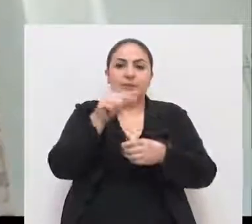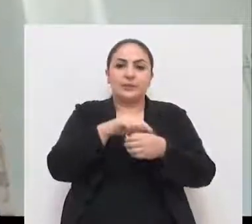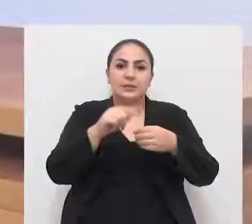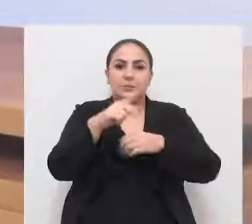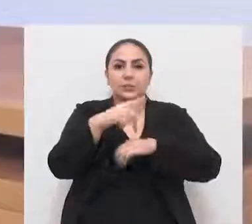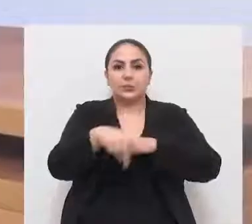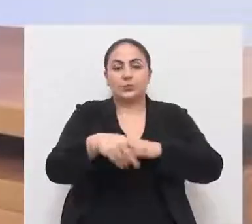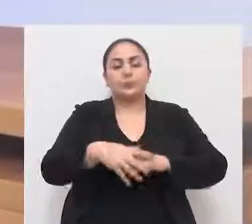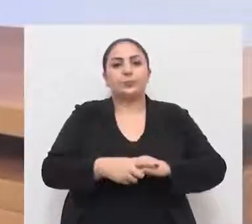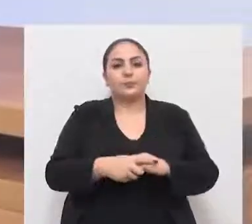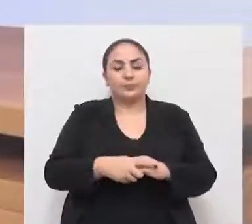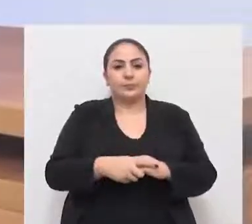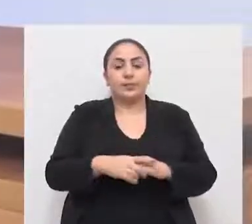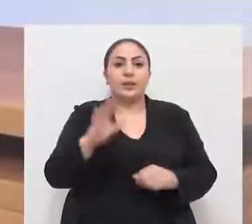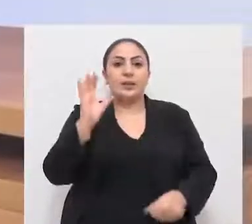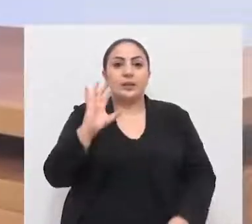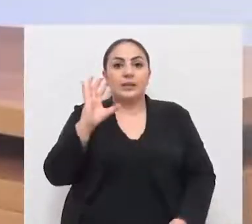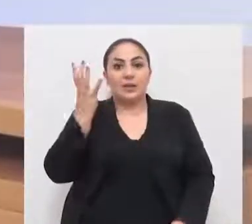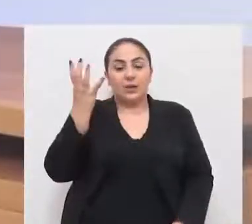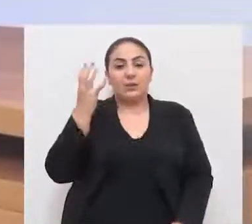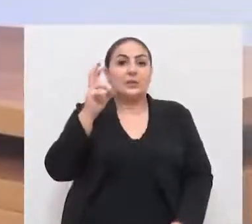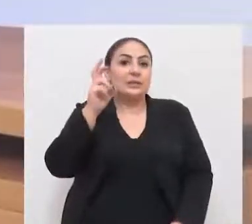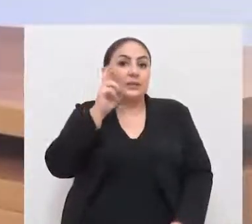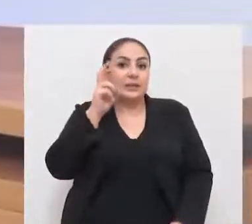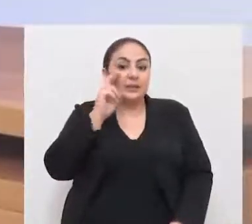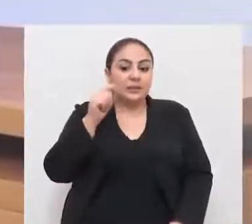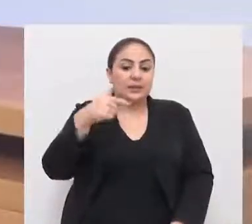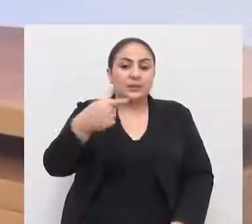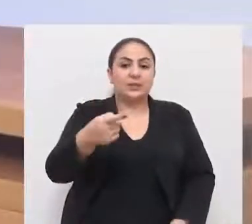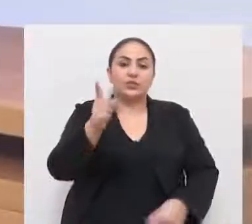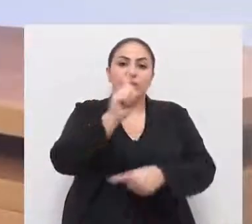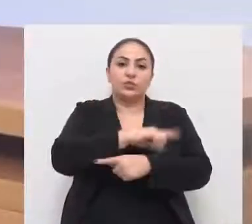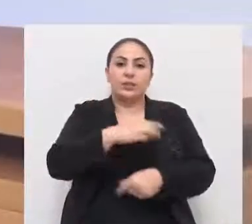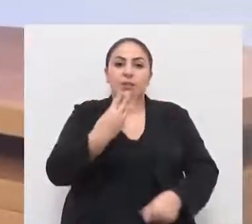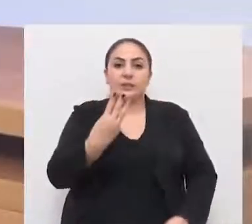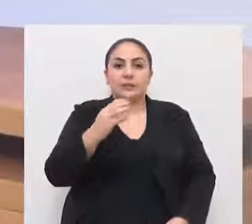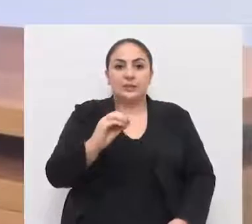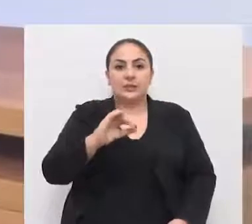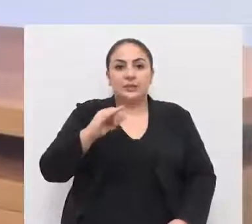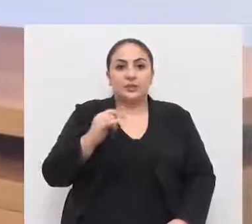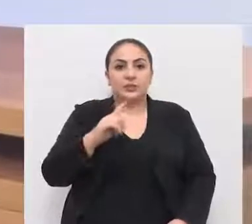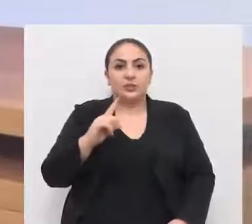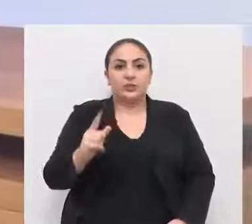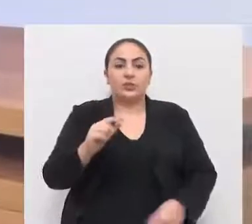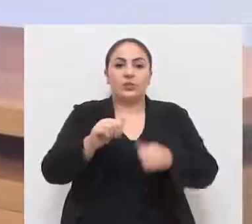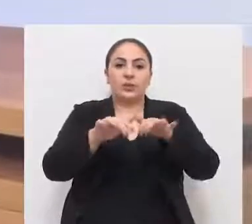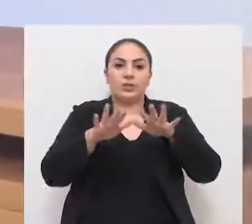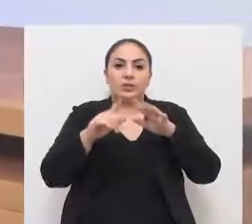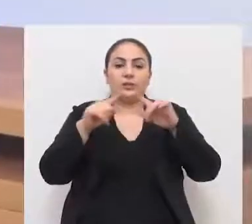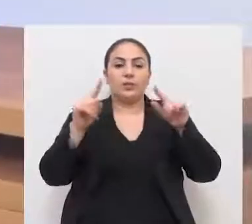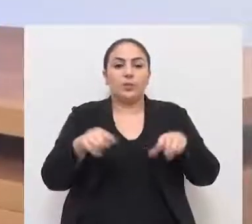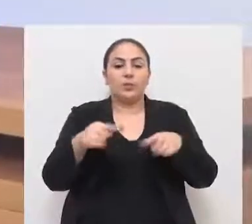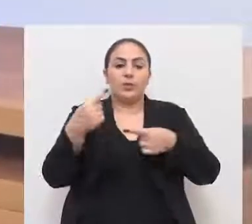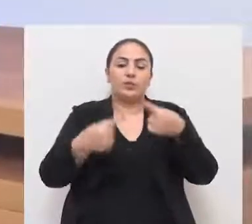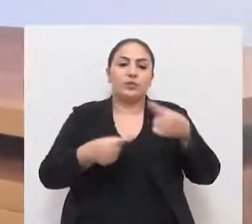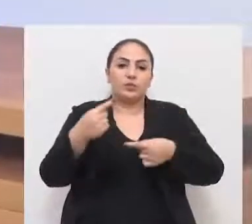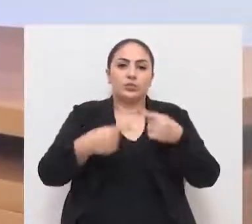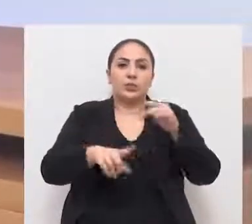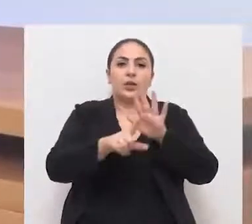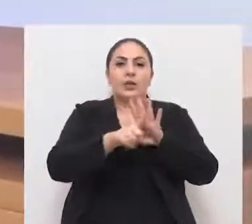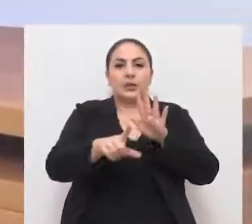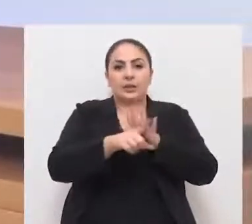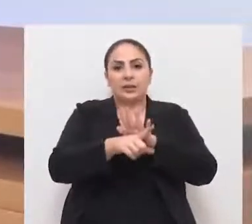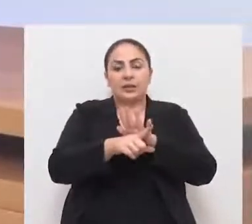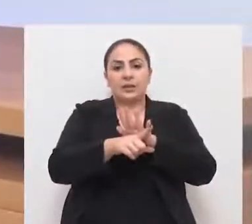de Passo Fundo. E acontece na próxima quinta-feira, dia 30 de julho, a audiência pública que vai discutir a Lei